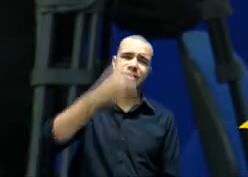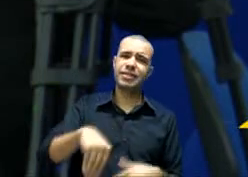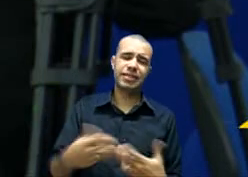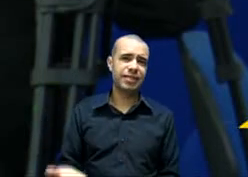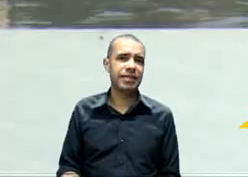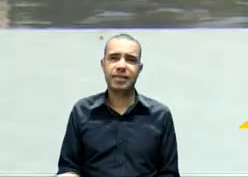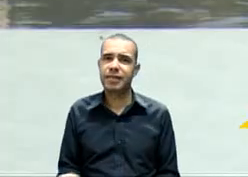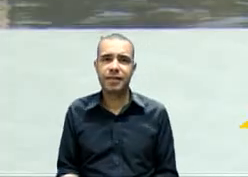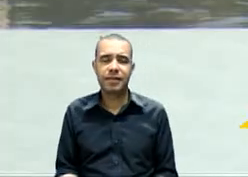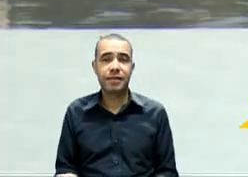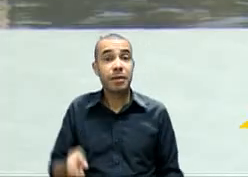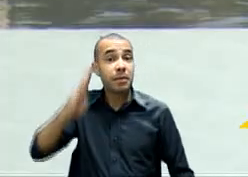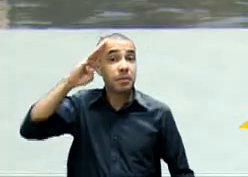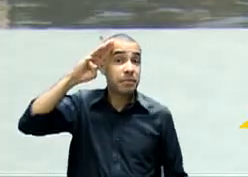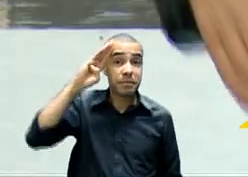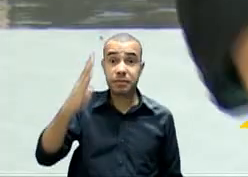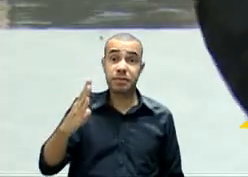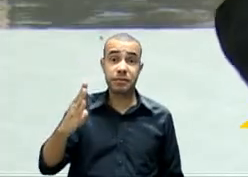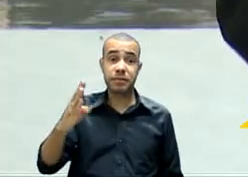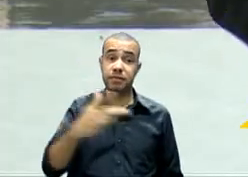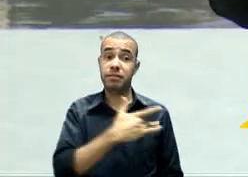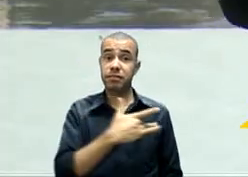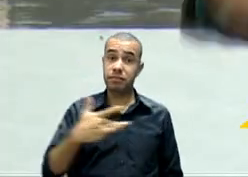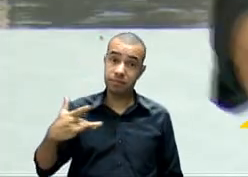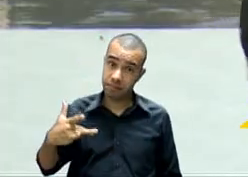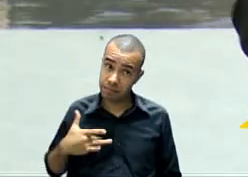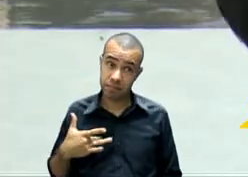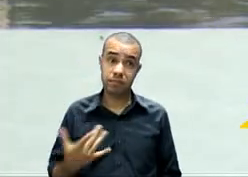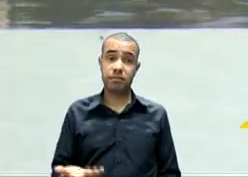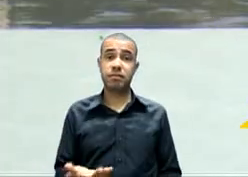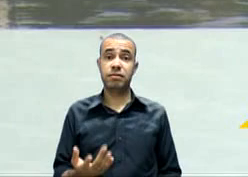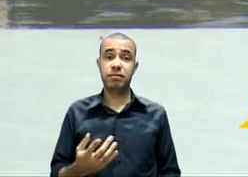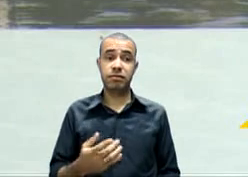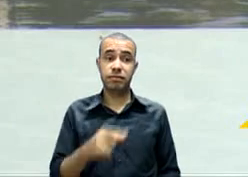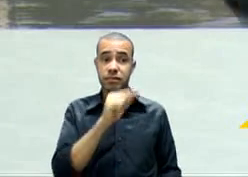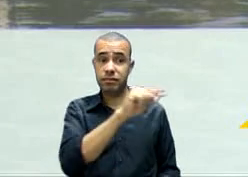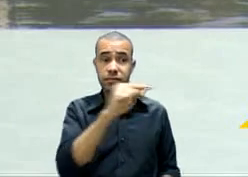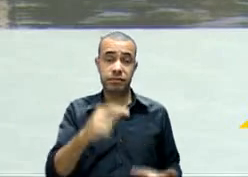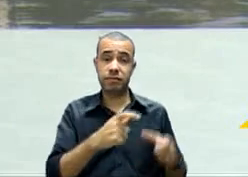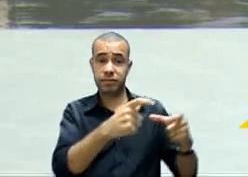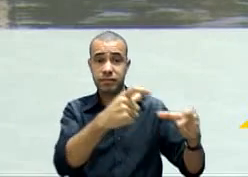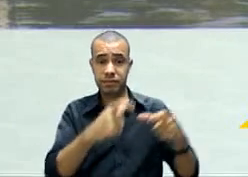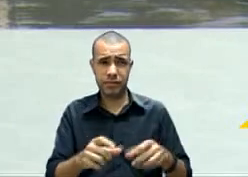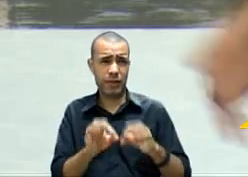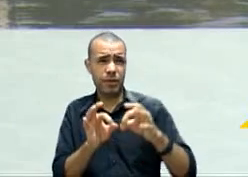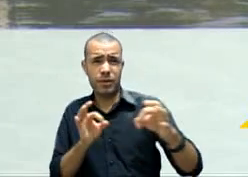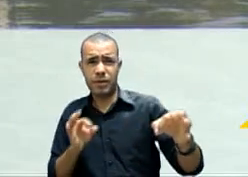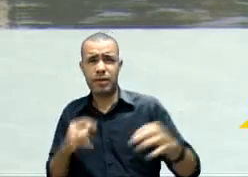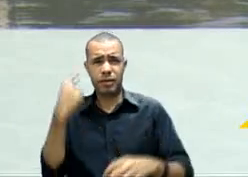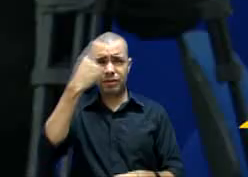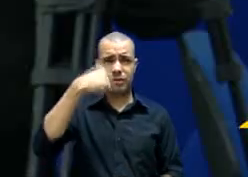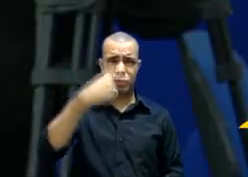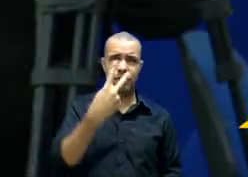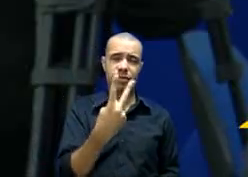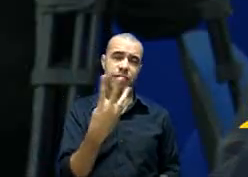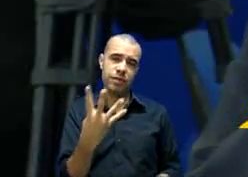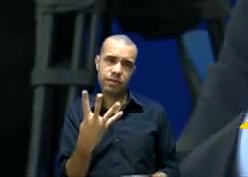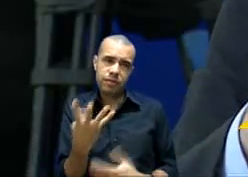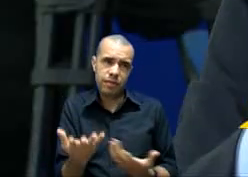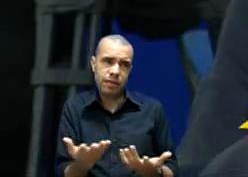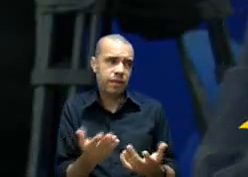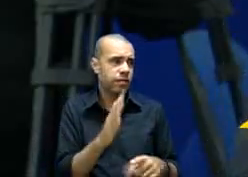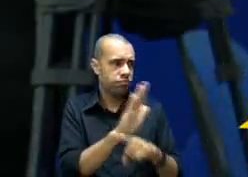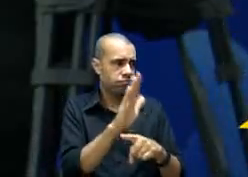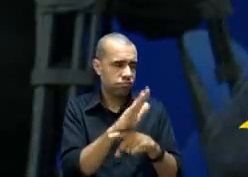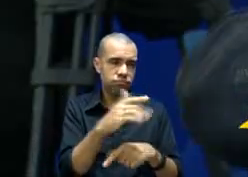foi excelente. Primeiro, então, com a saúde, colocasse 24 horas no bairro distante, não deixasse faltar médico nos postos